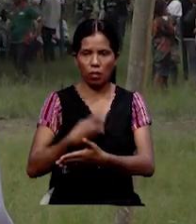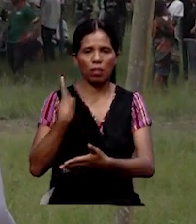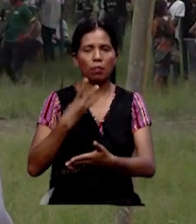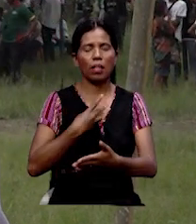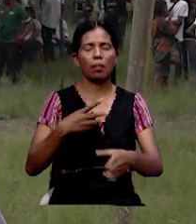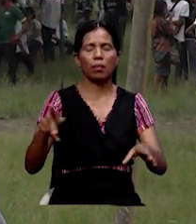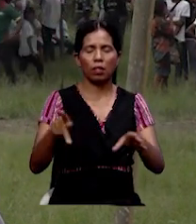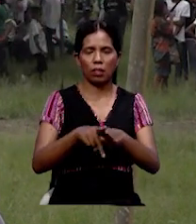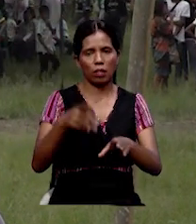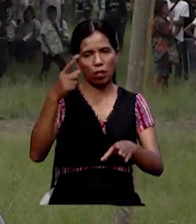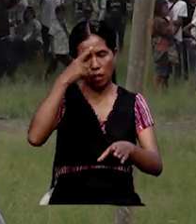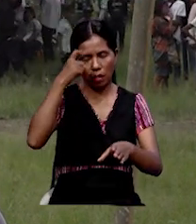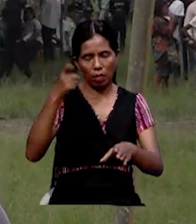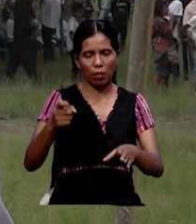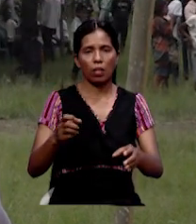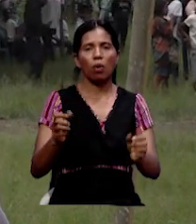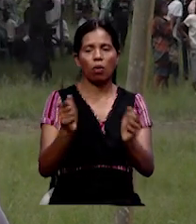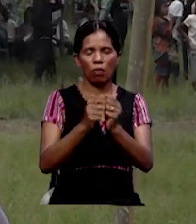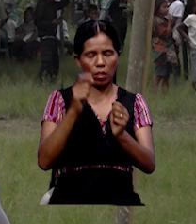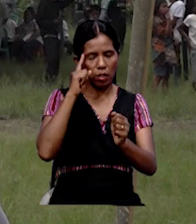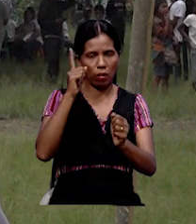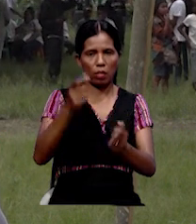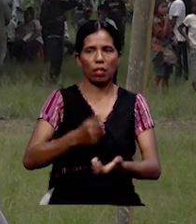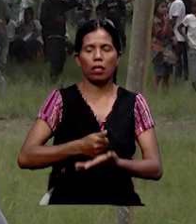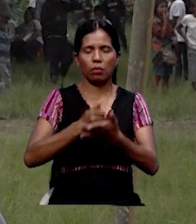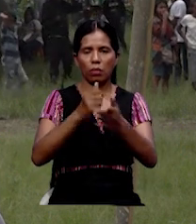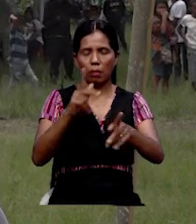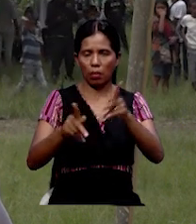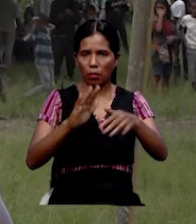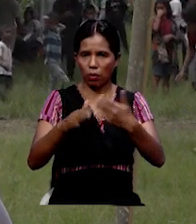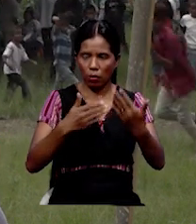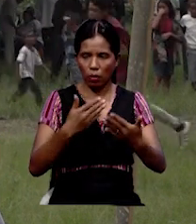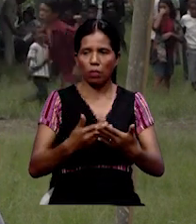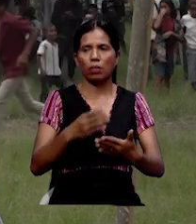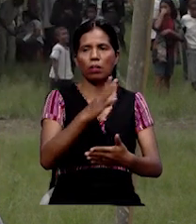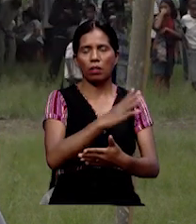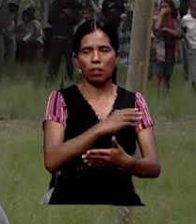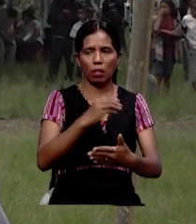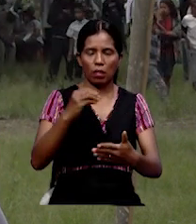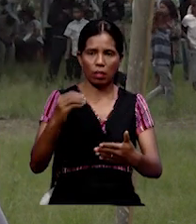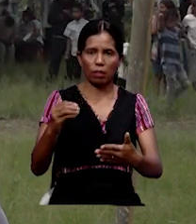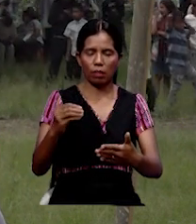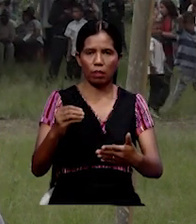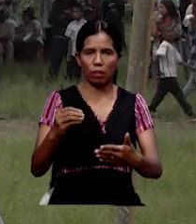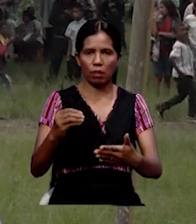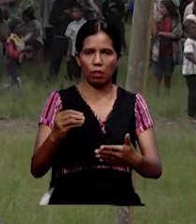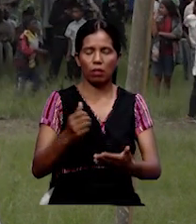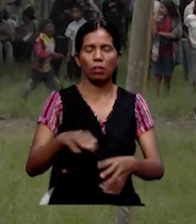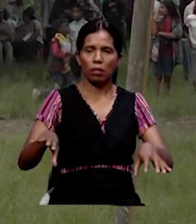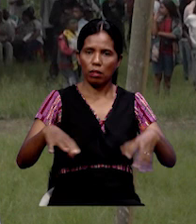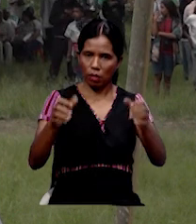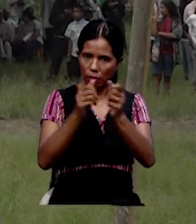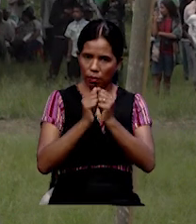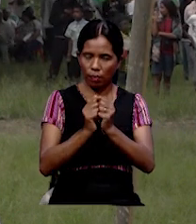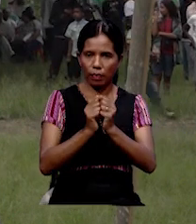ba tama partido de mai honi ideologia kata atu servi ba komunidade liliu atu atu serviço amutu